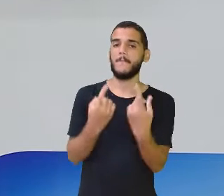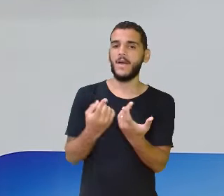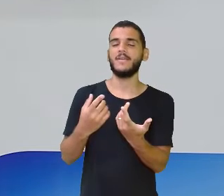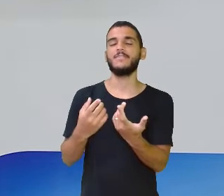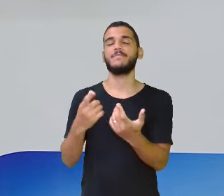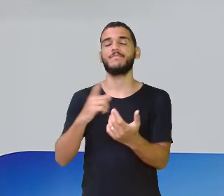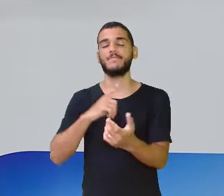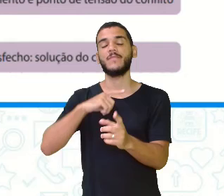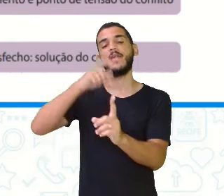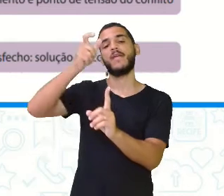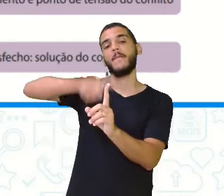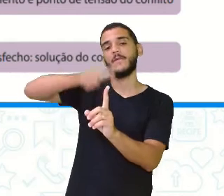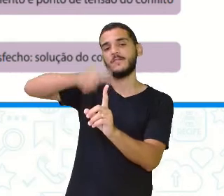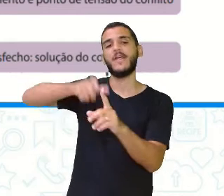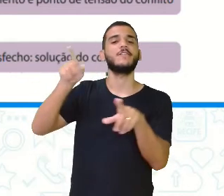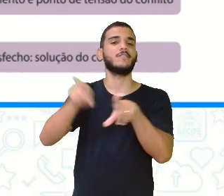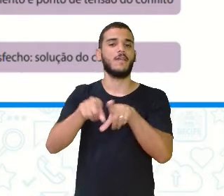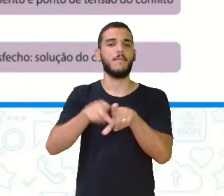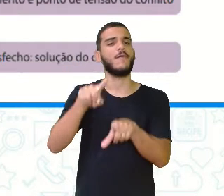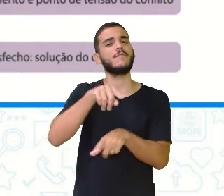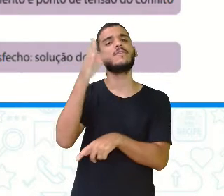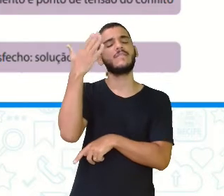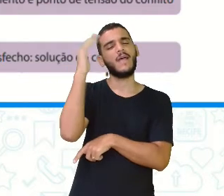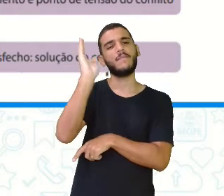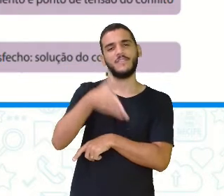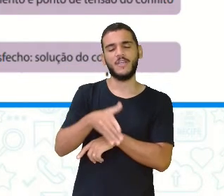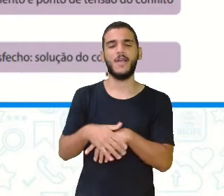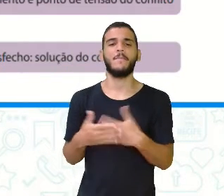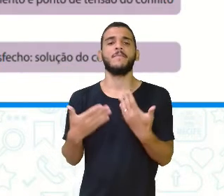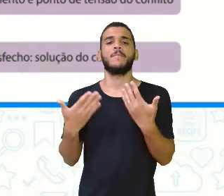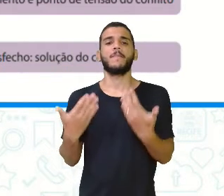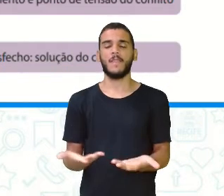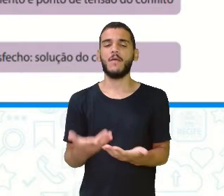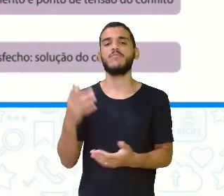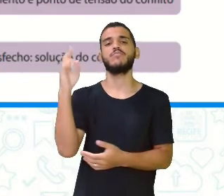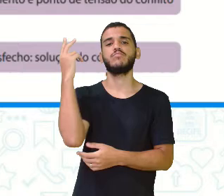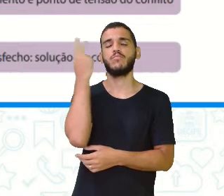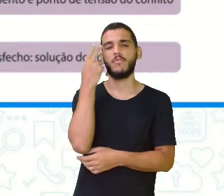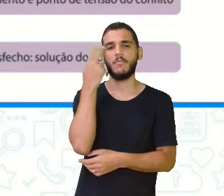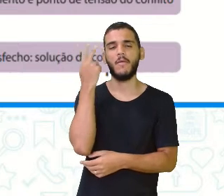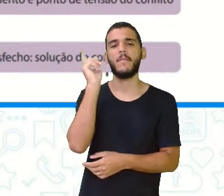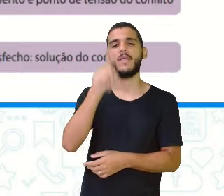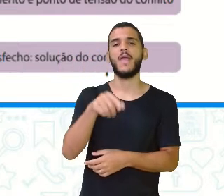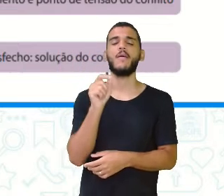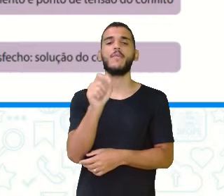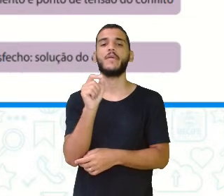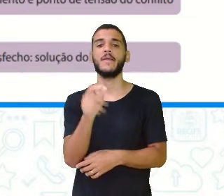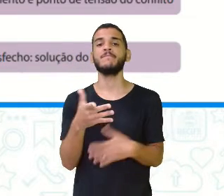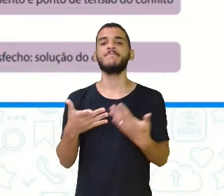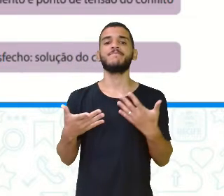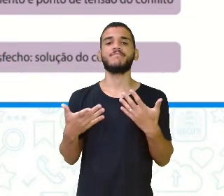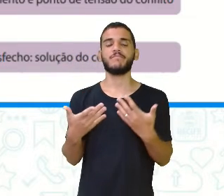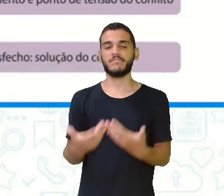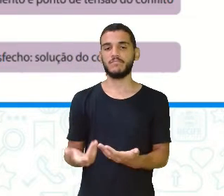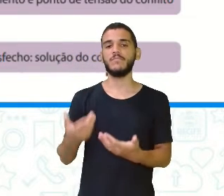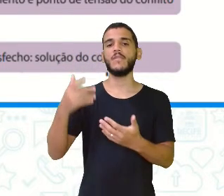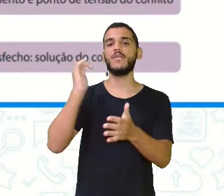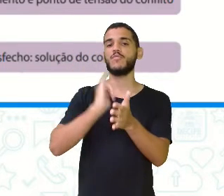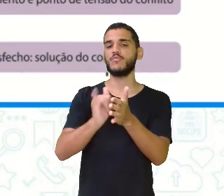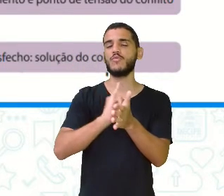Temos os personagens, você já sabe quem são. Não é? Geralmente, nos contos, são